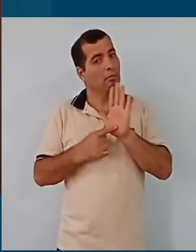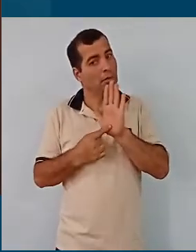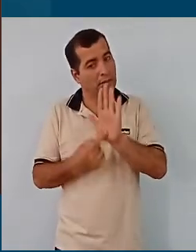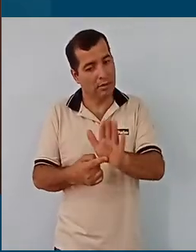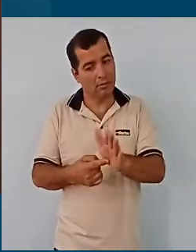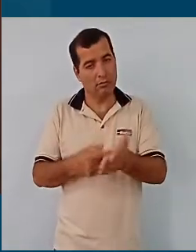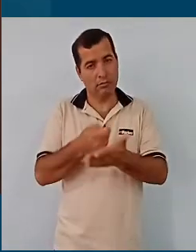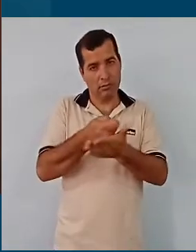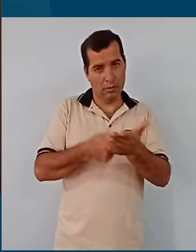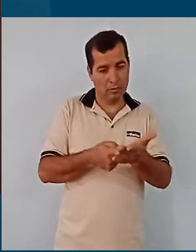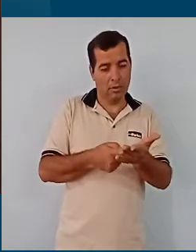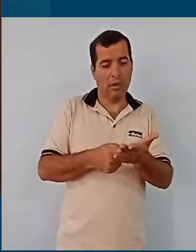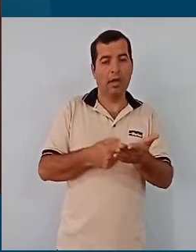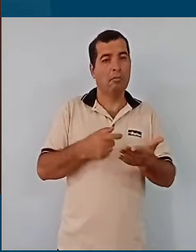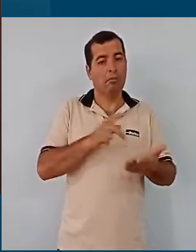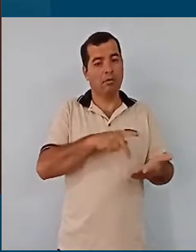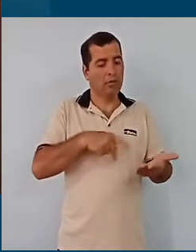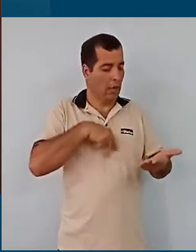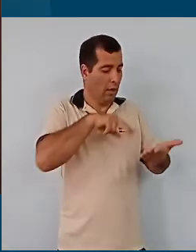pela professora,